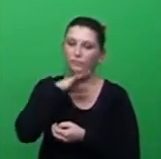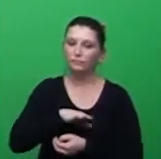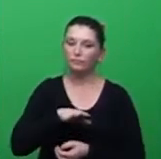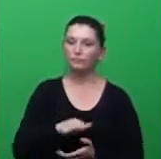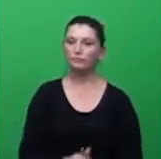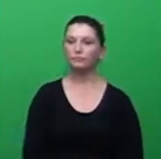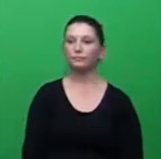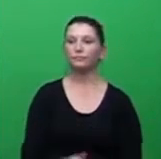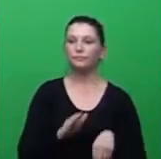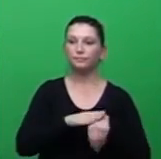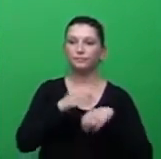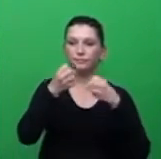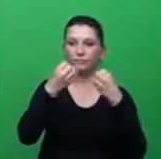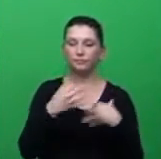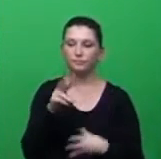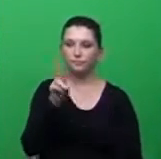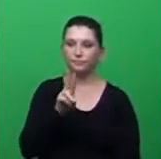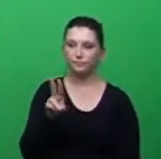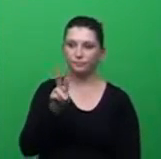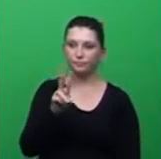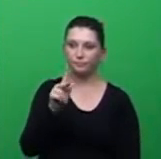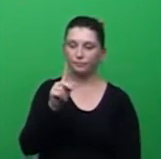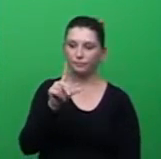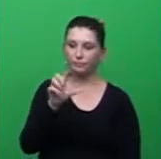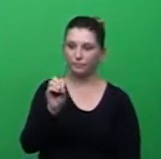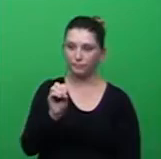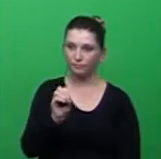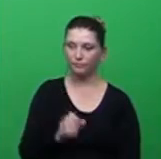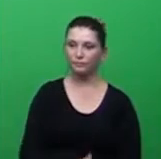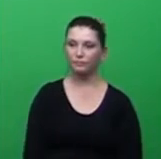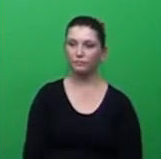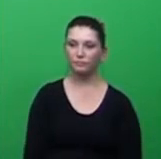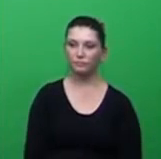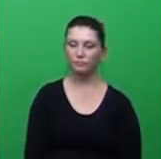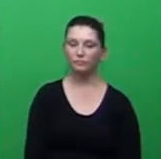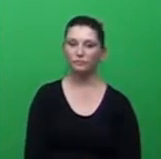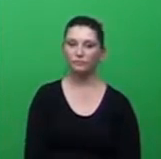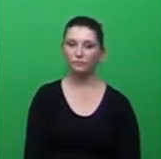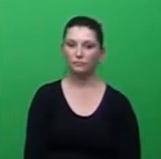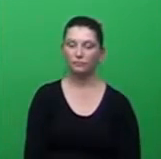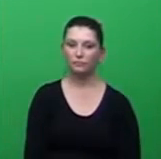Questão de ordem cedida ao vereador José Paulo Ferrarese.